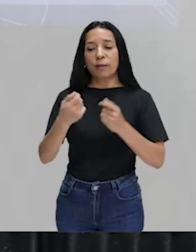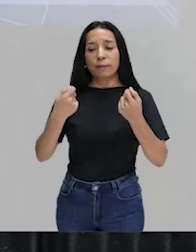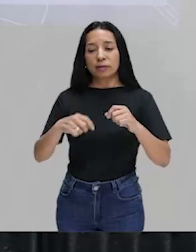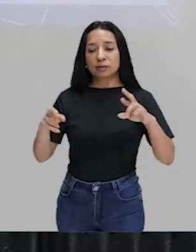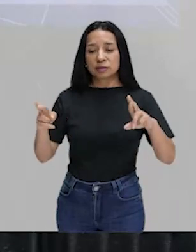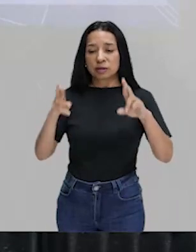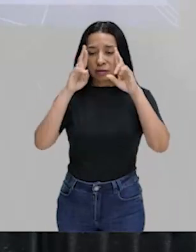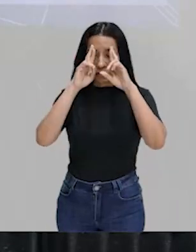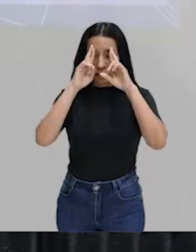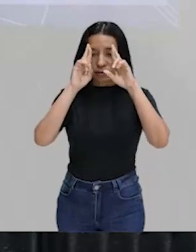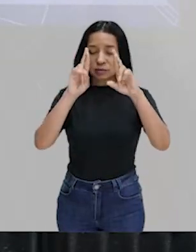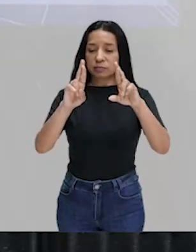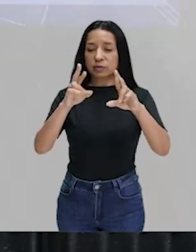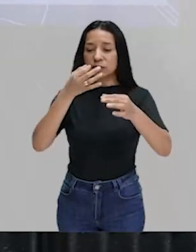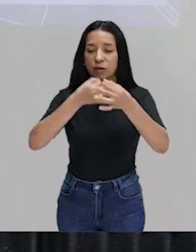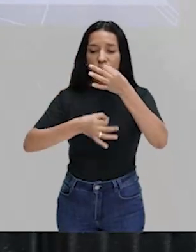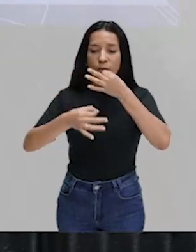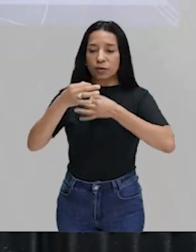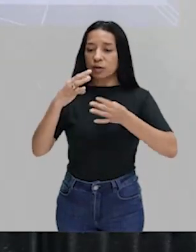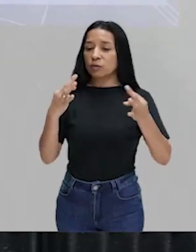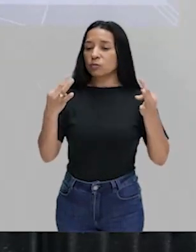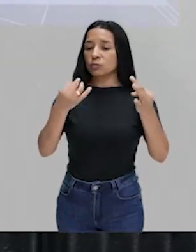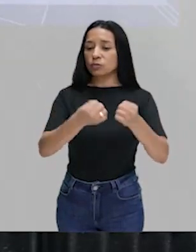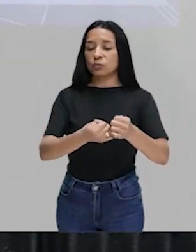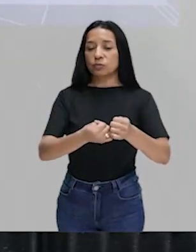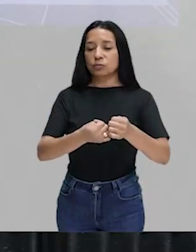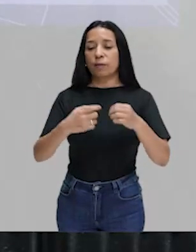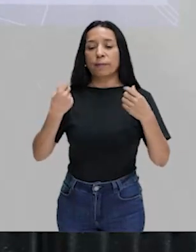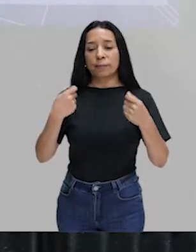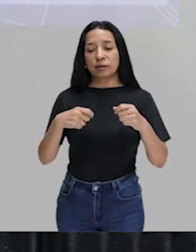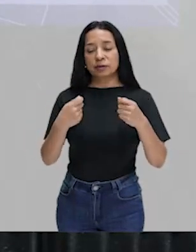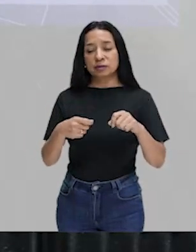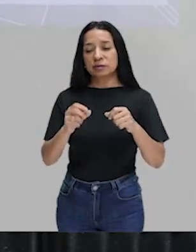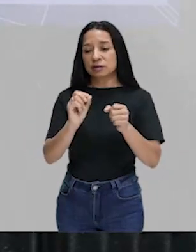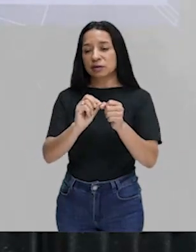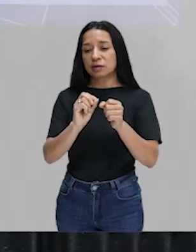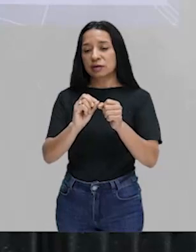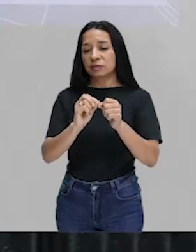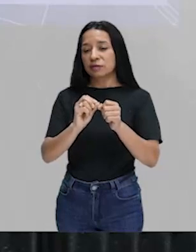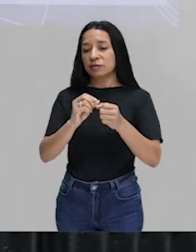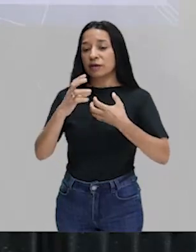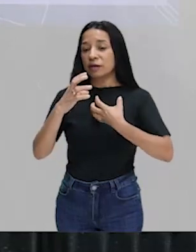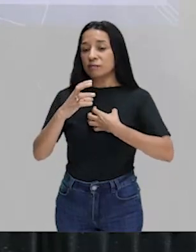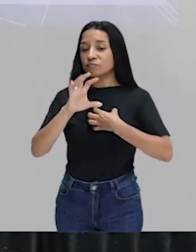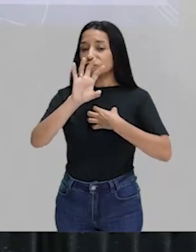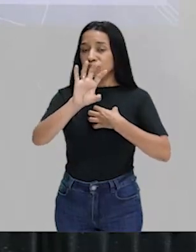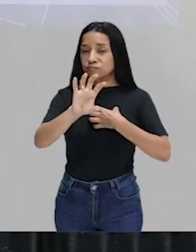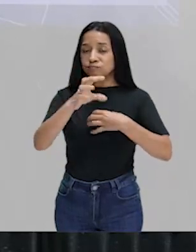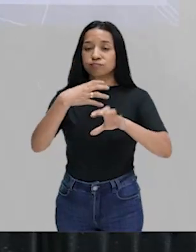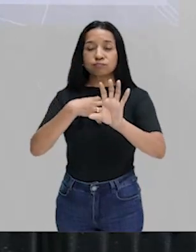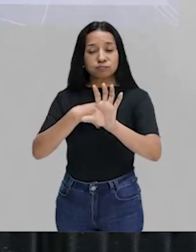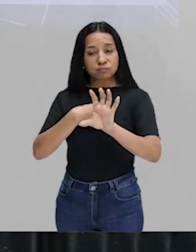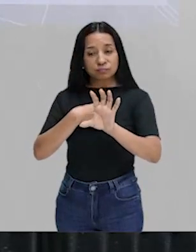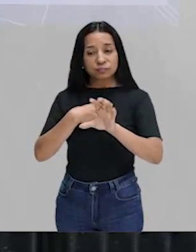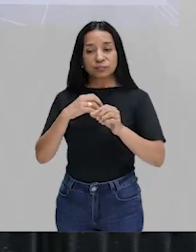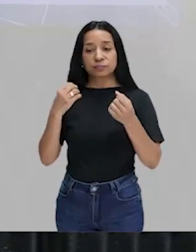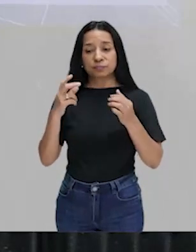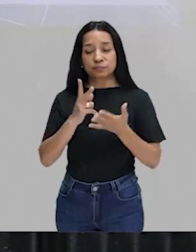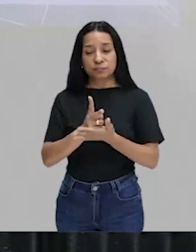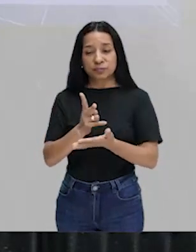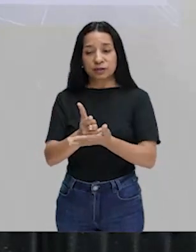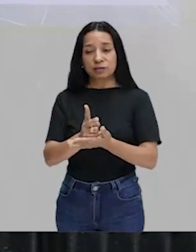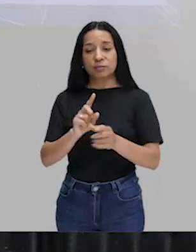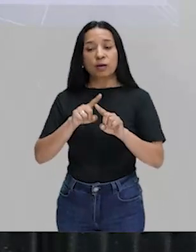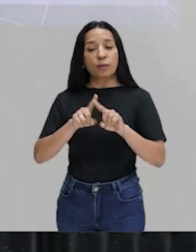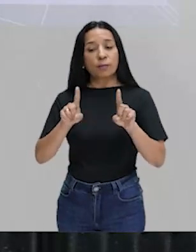forma ética, de uma forma harmoniosa. Ninguém pode ser taxado por expressar a sua opinião, mas isso